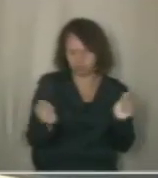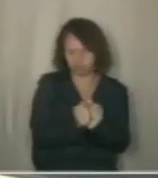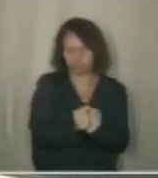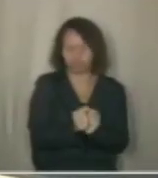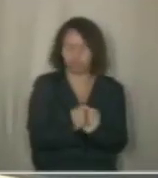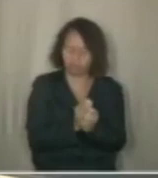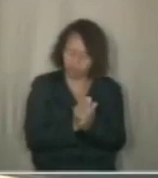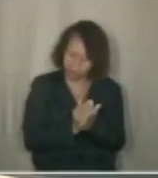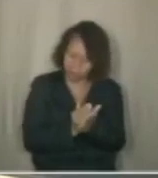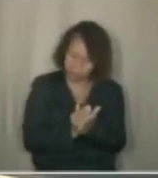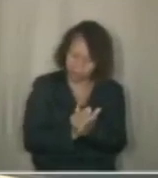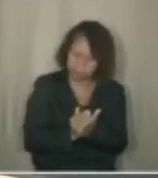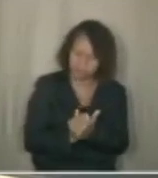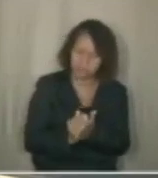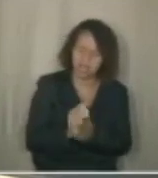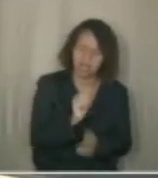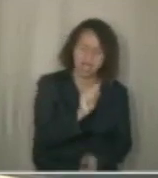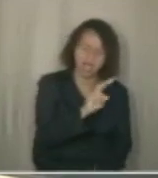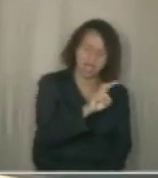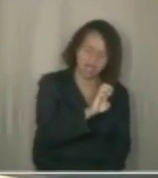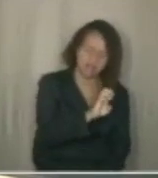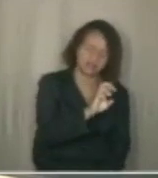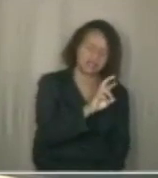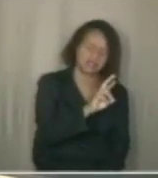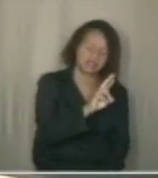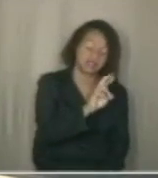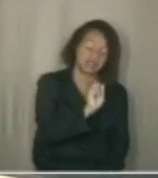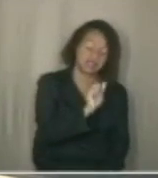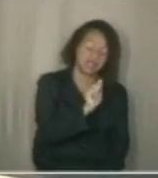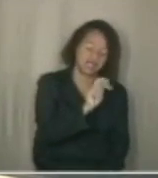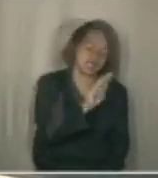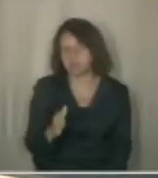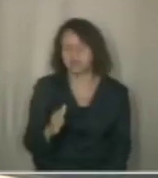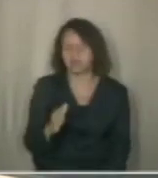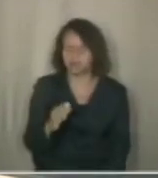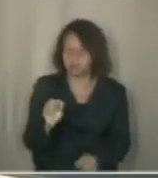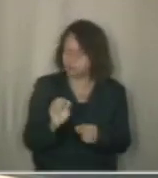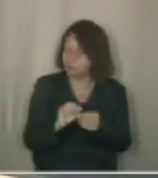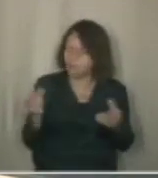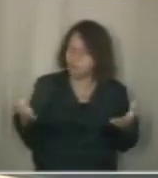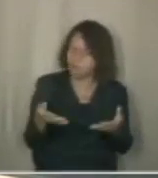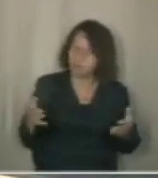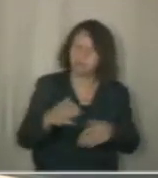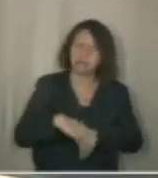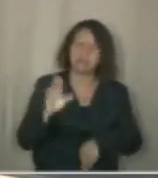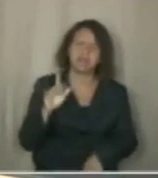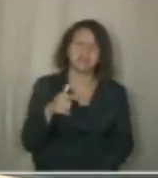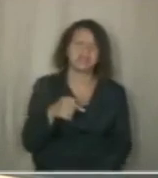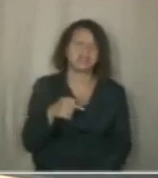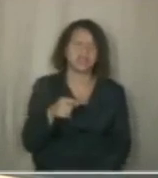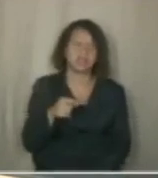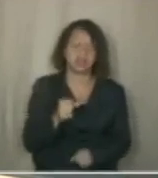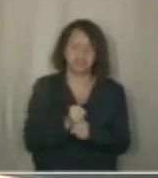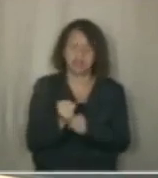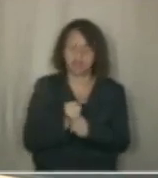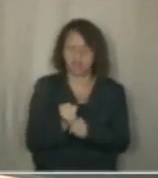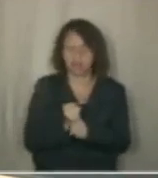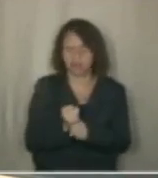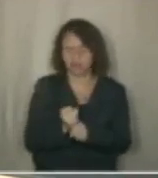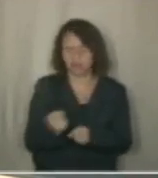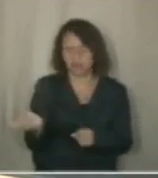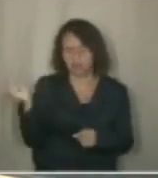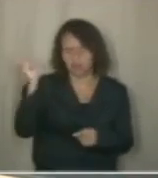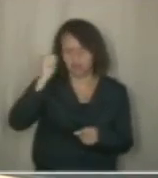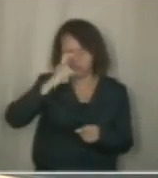a partir daí a ave sangria renasce como Fênix eles agora tem mais de 70 anos e voltam